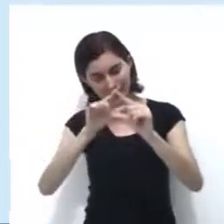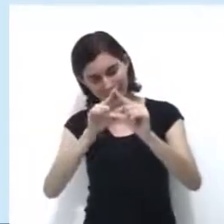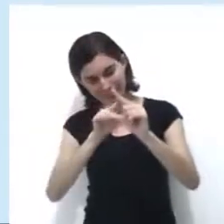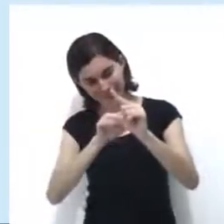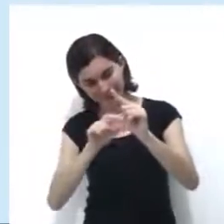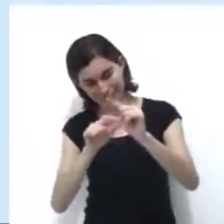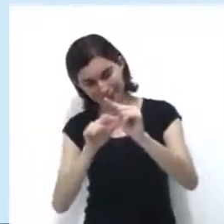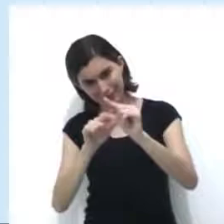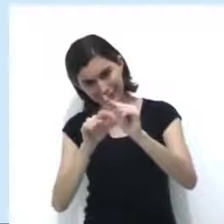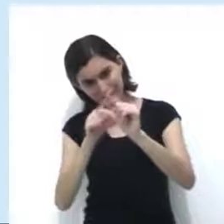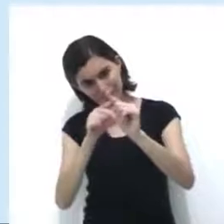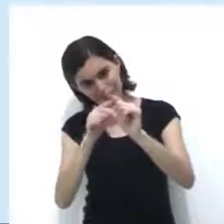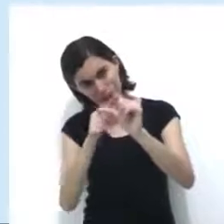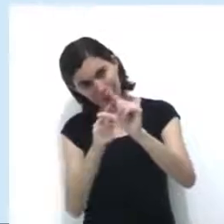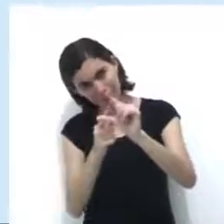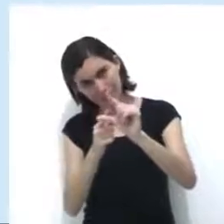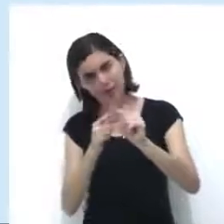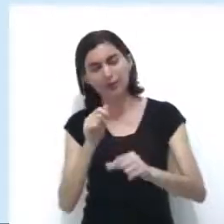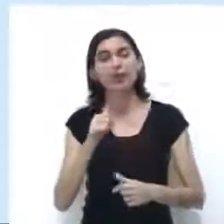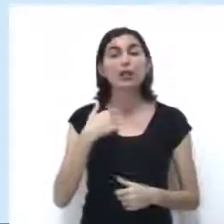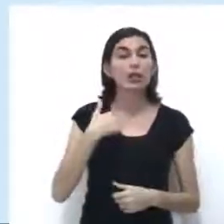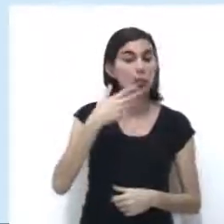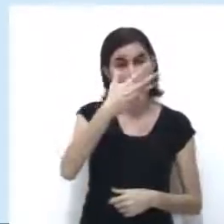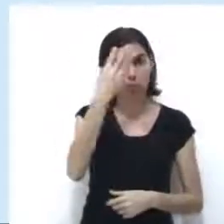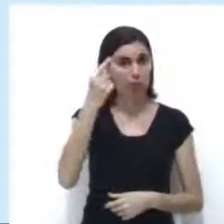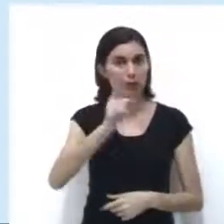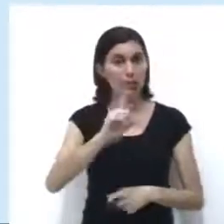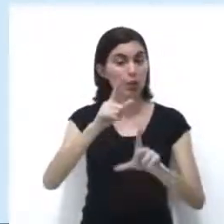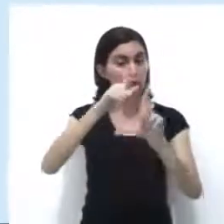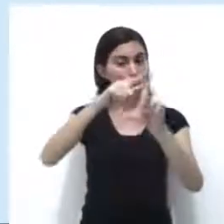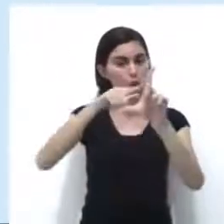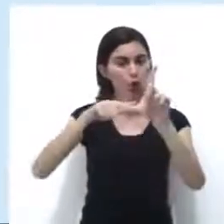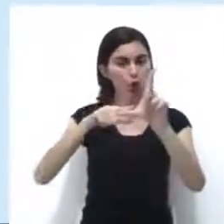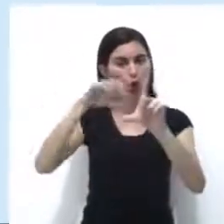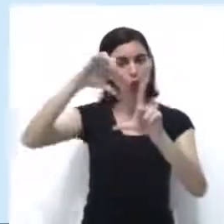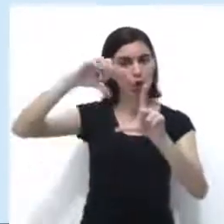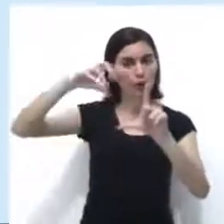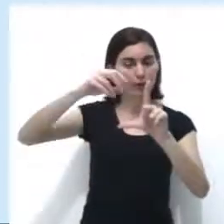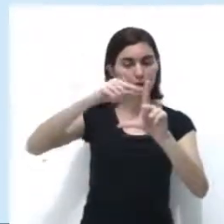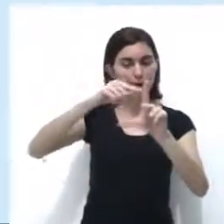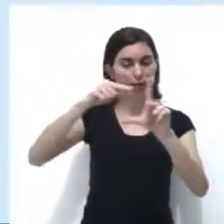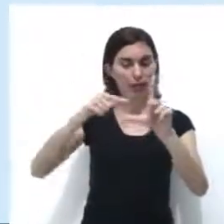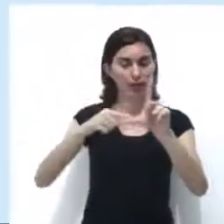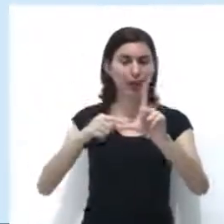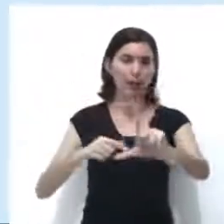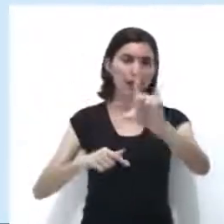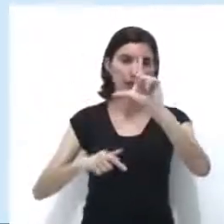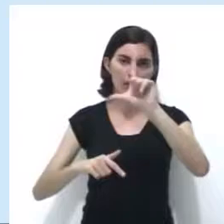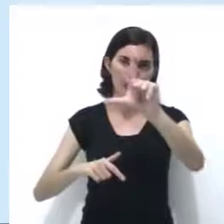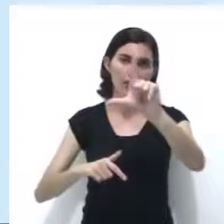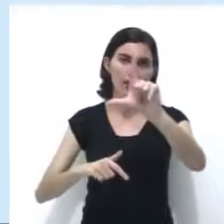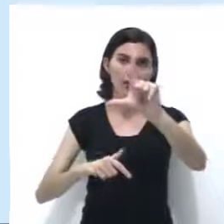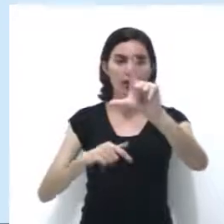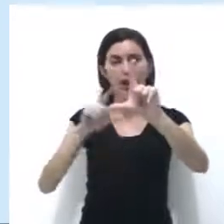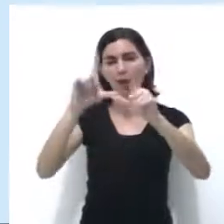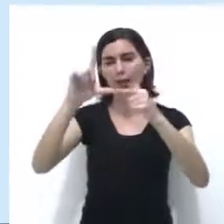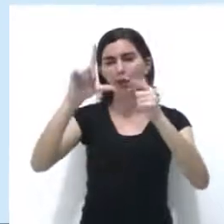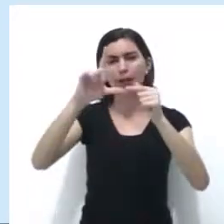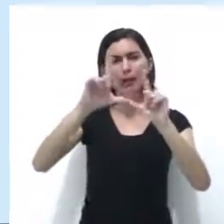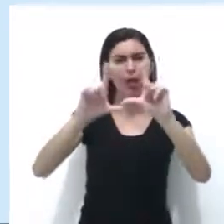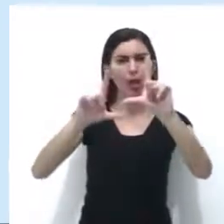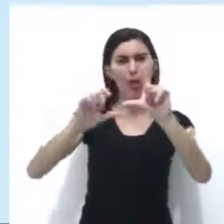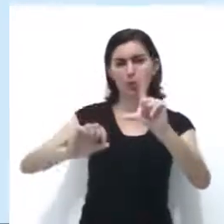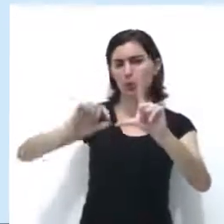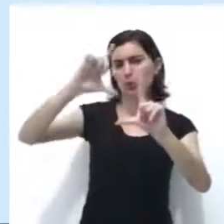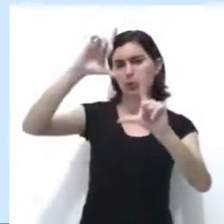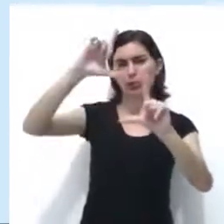joia? Tranquilo? Agora, não esqueça que o ângulo de 90 graus é como se fosse uma letrinha